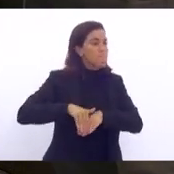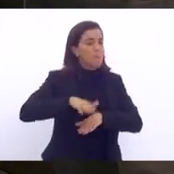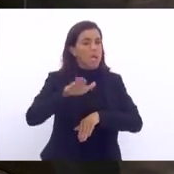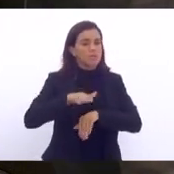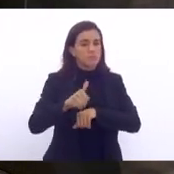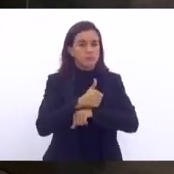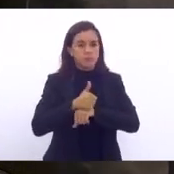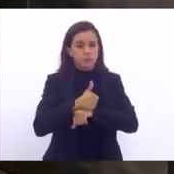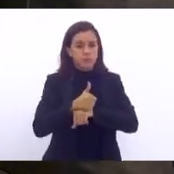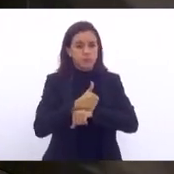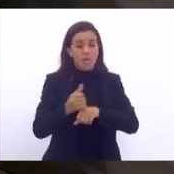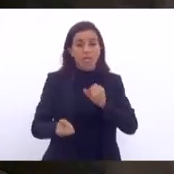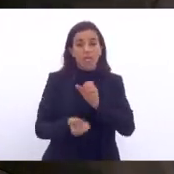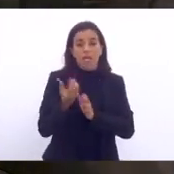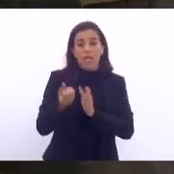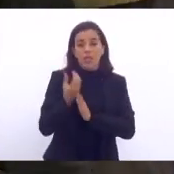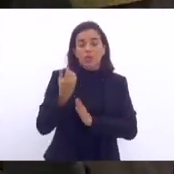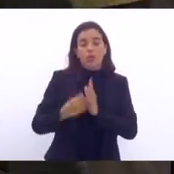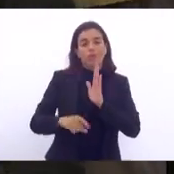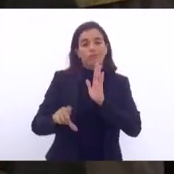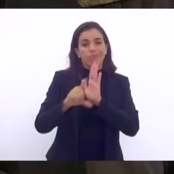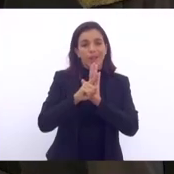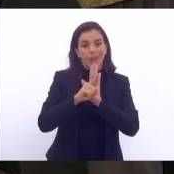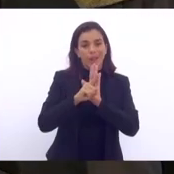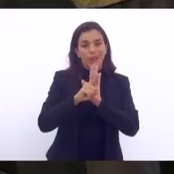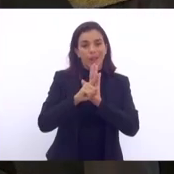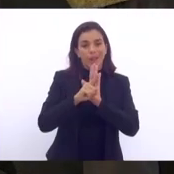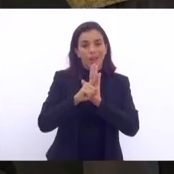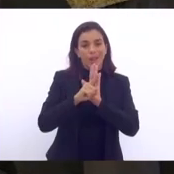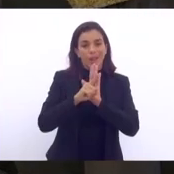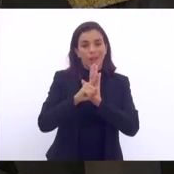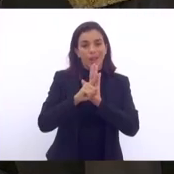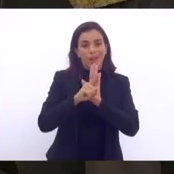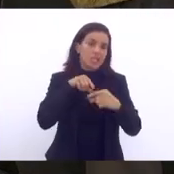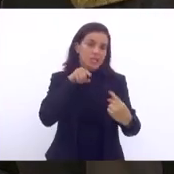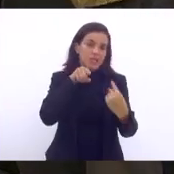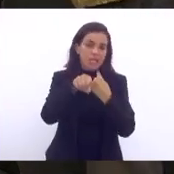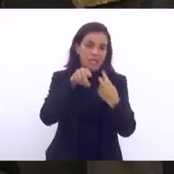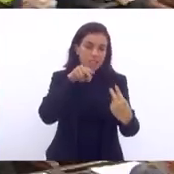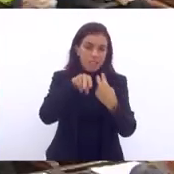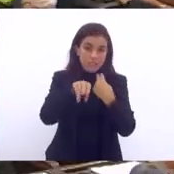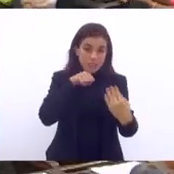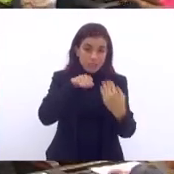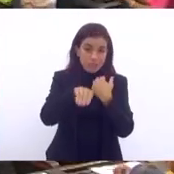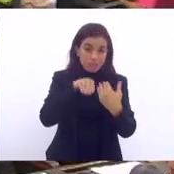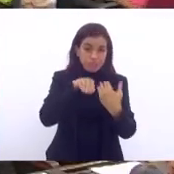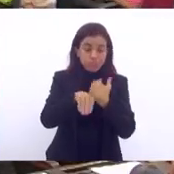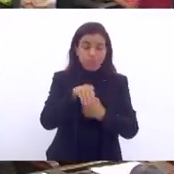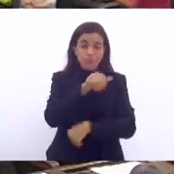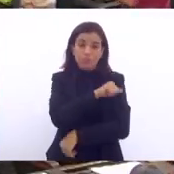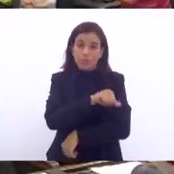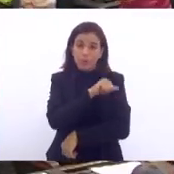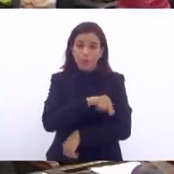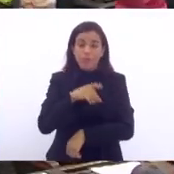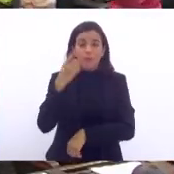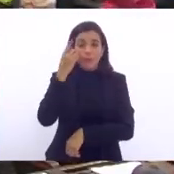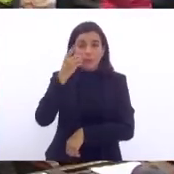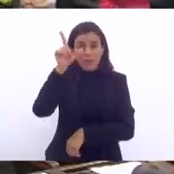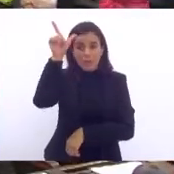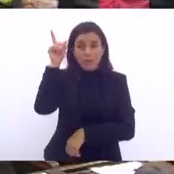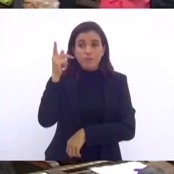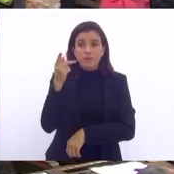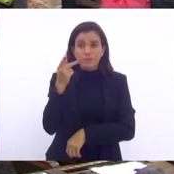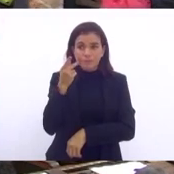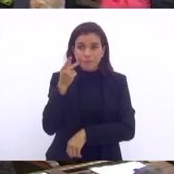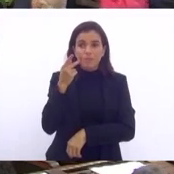de ser engenheiro. Ele sempre foi um defensor dessa pauta e foi o deputado Luiz Paulo que iniciou